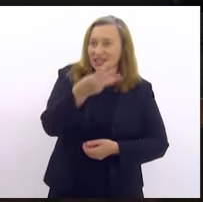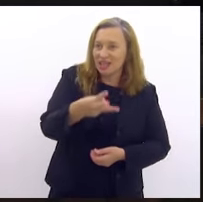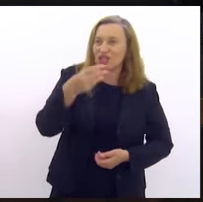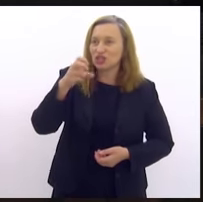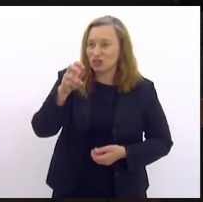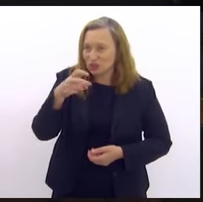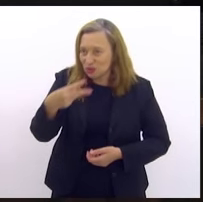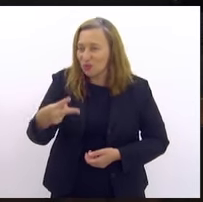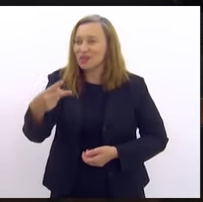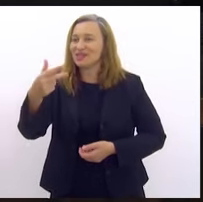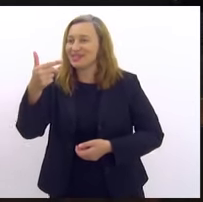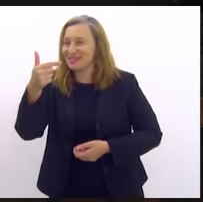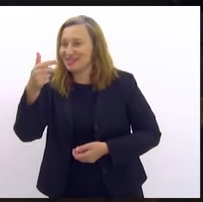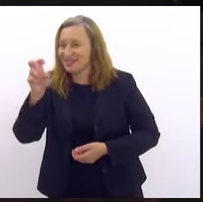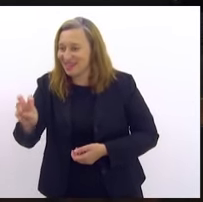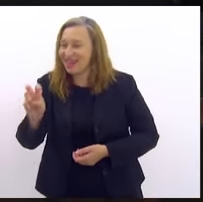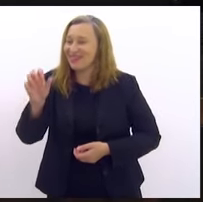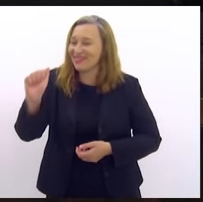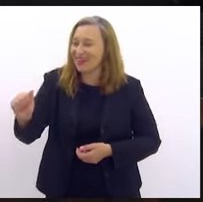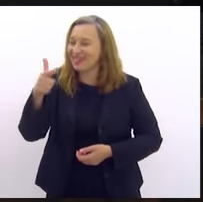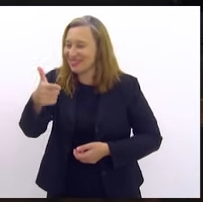de 2023,